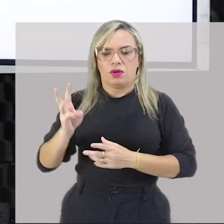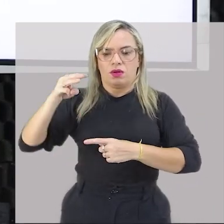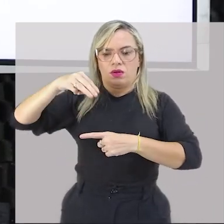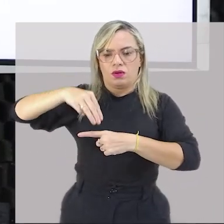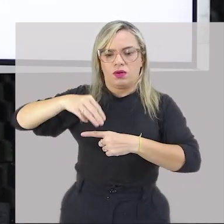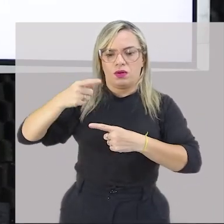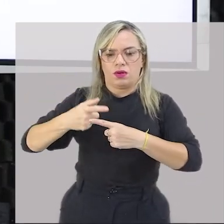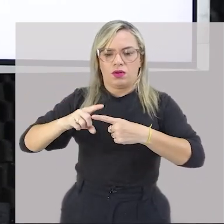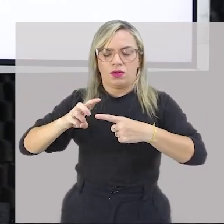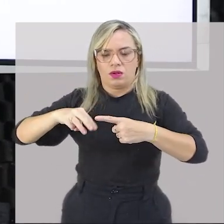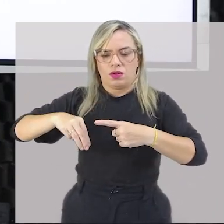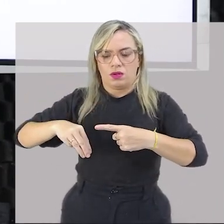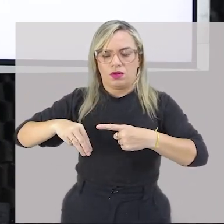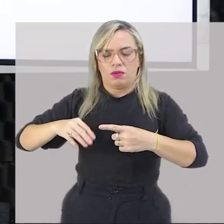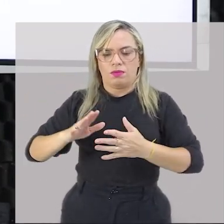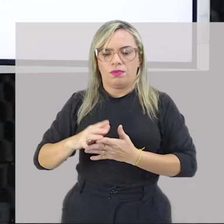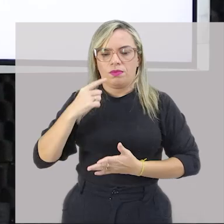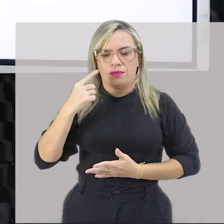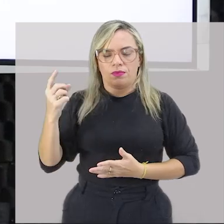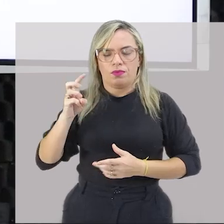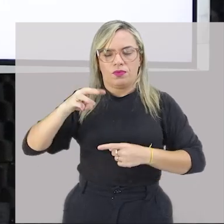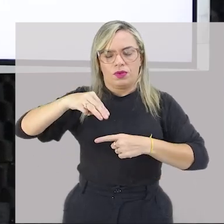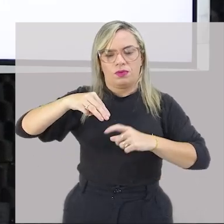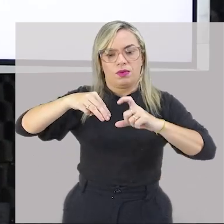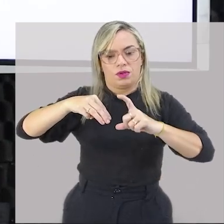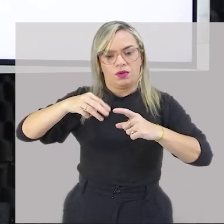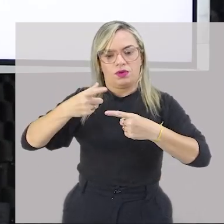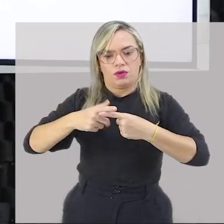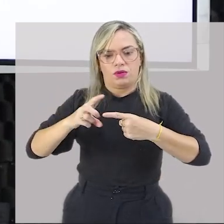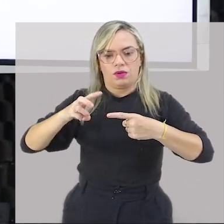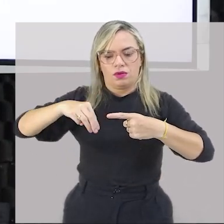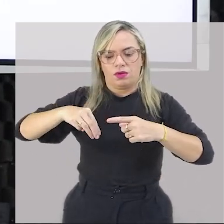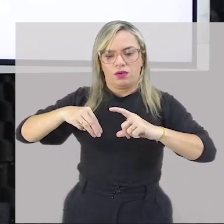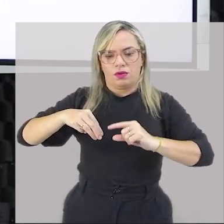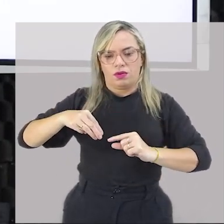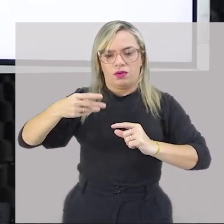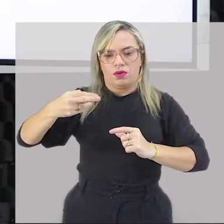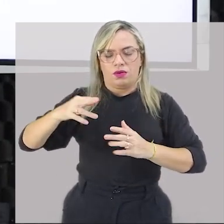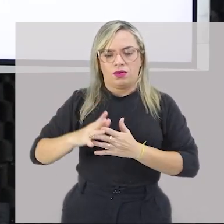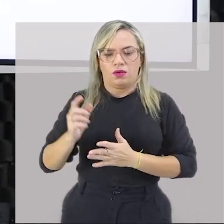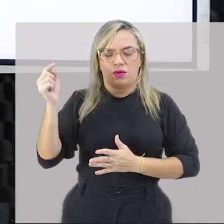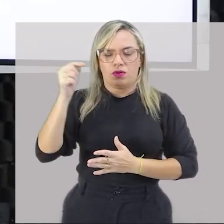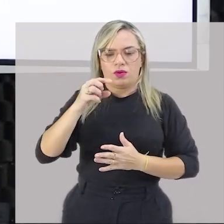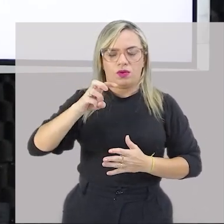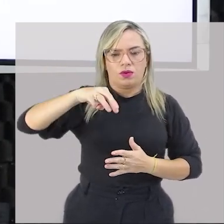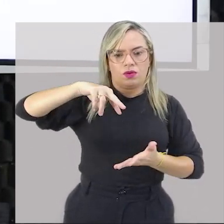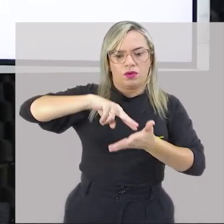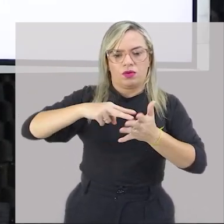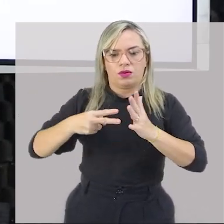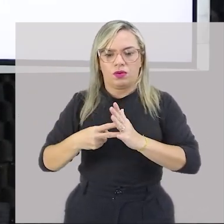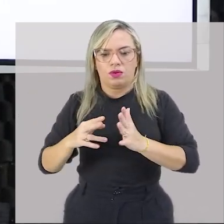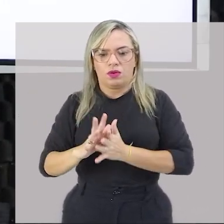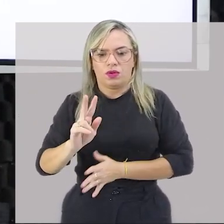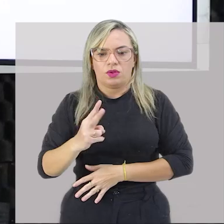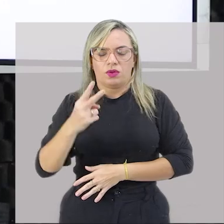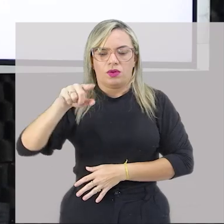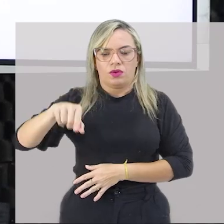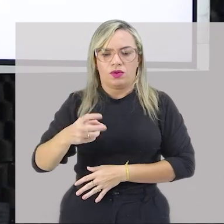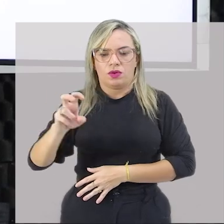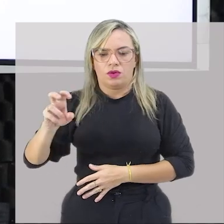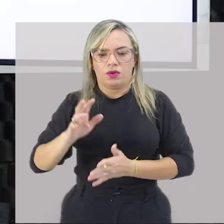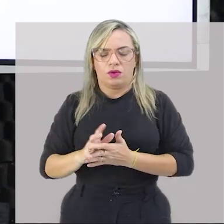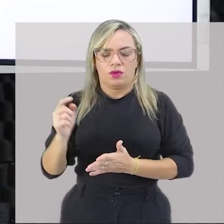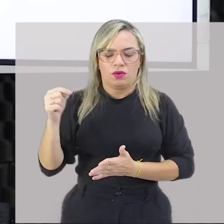Mzão dividido por Mzinho. Quanto é o Mzão? 2,5. Quanto é